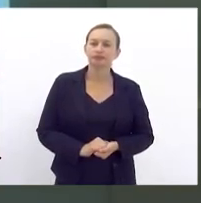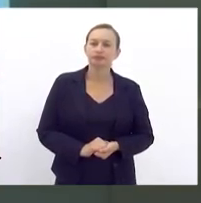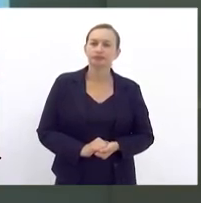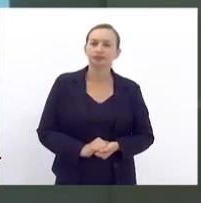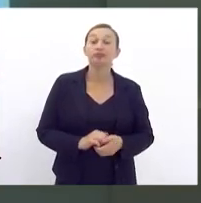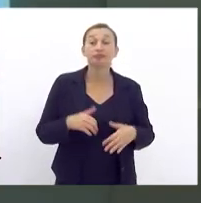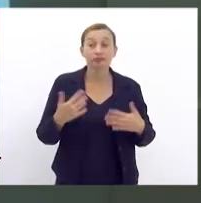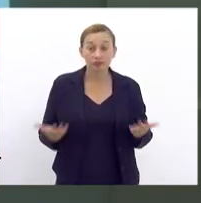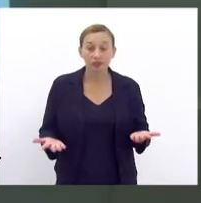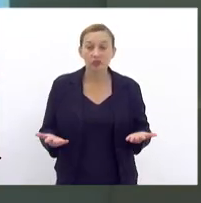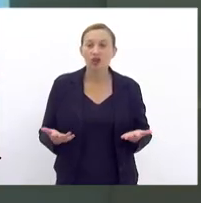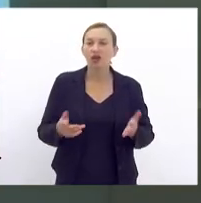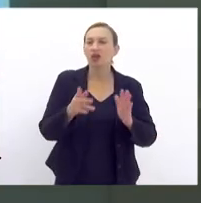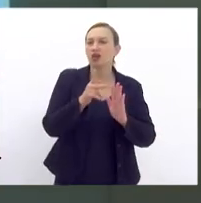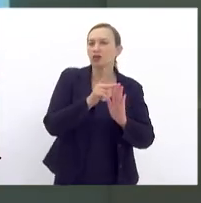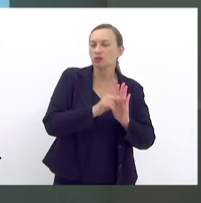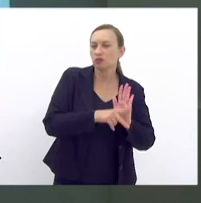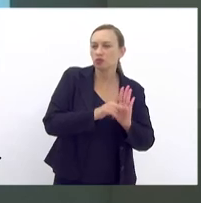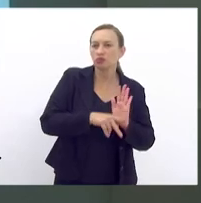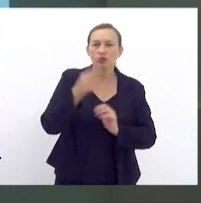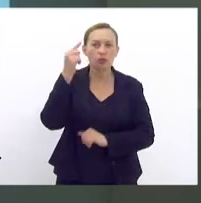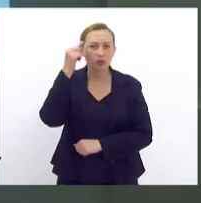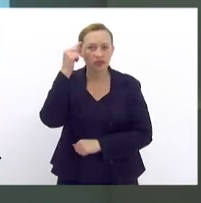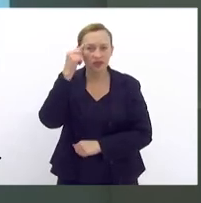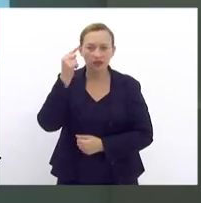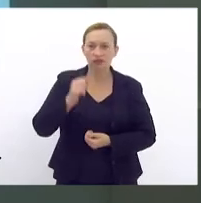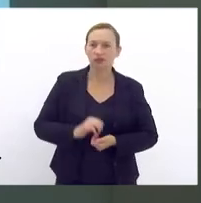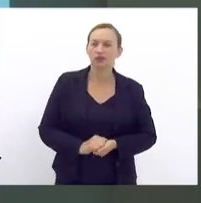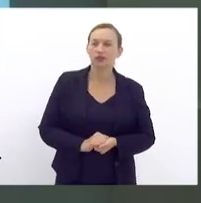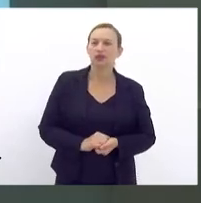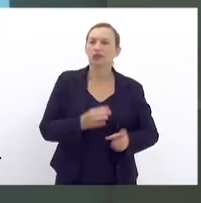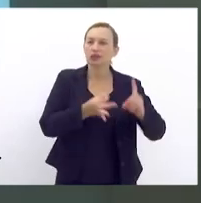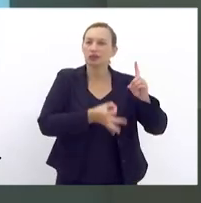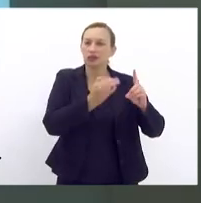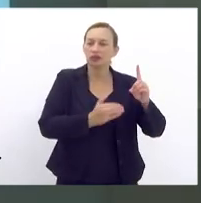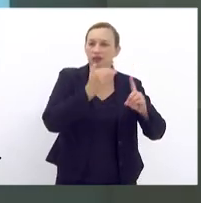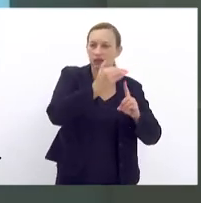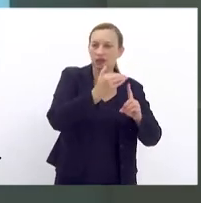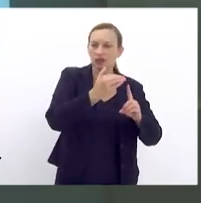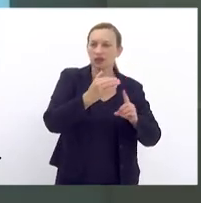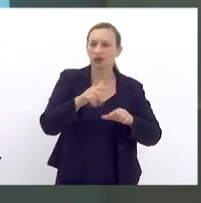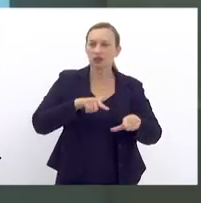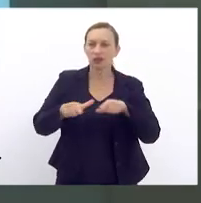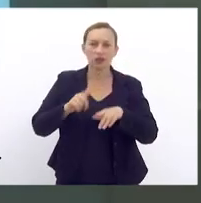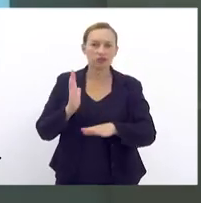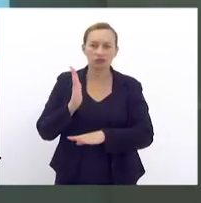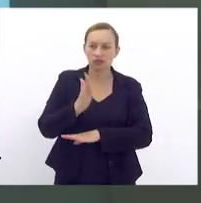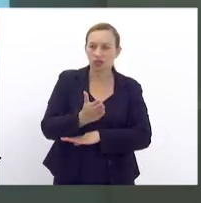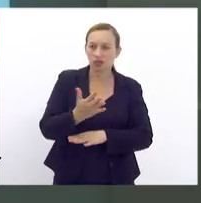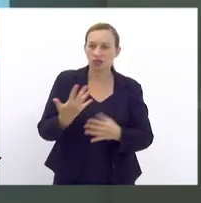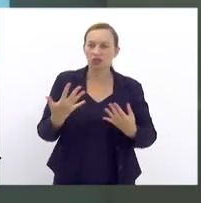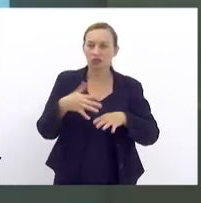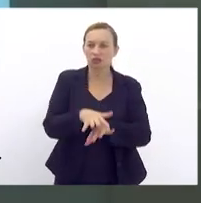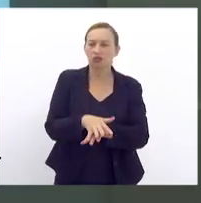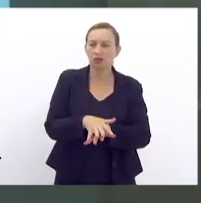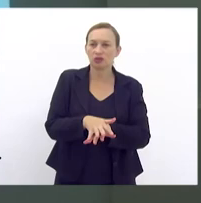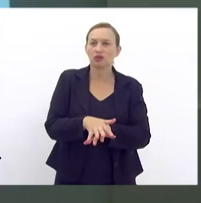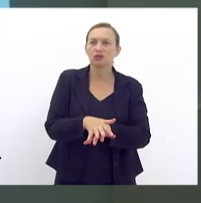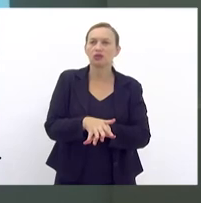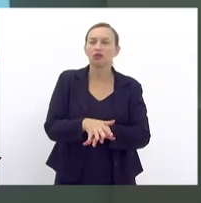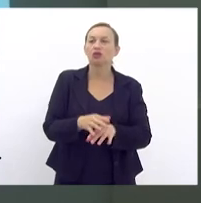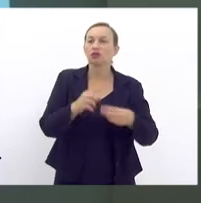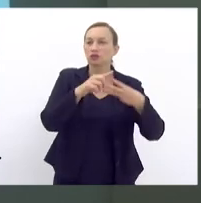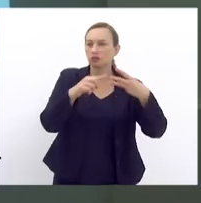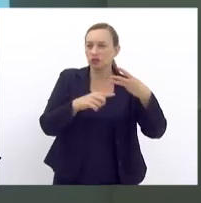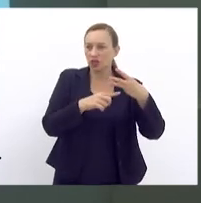Então esse projeto é pensado desembargadora da seguinte maneira serviço de orientação e inclusão são três núcleos não núcleo de